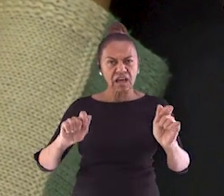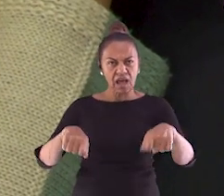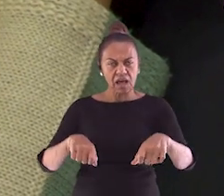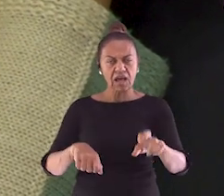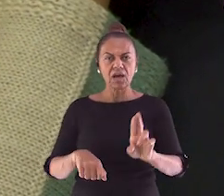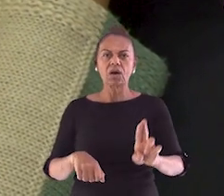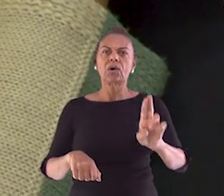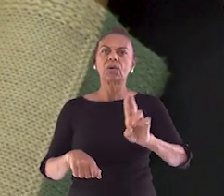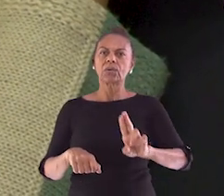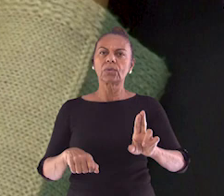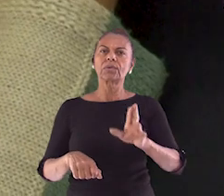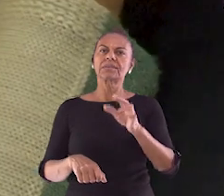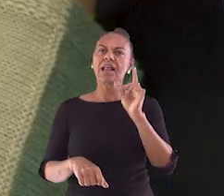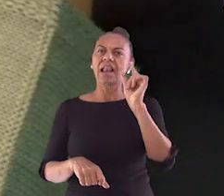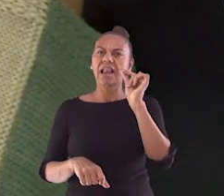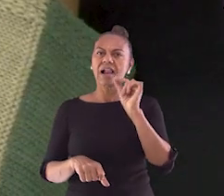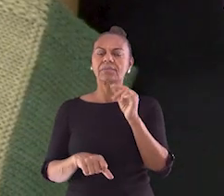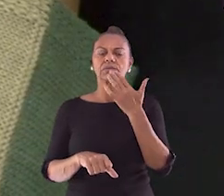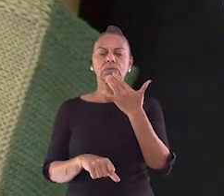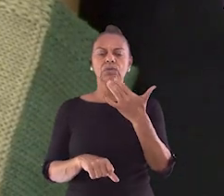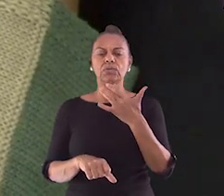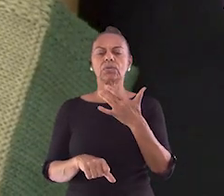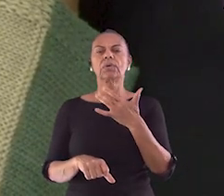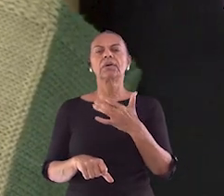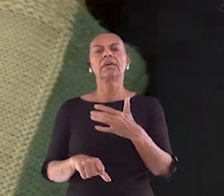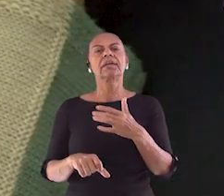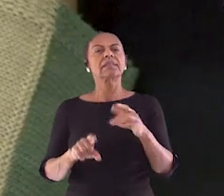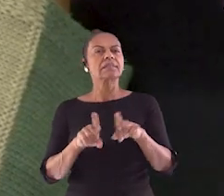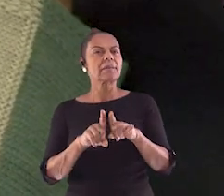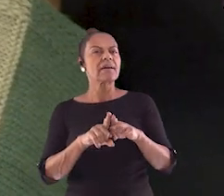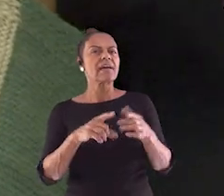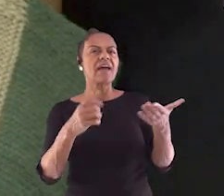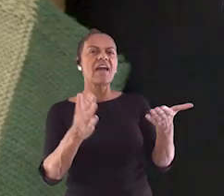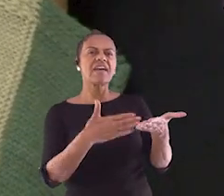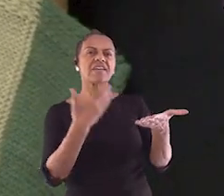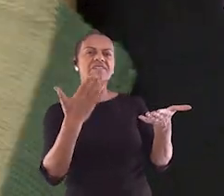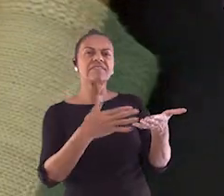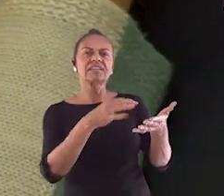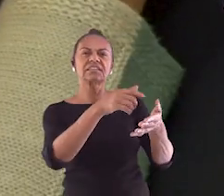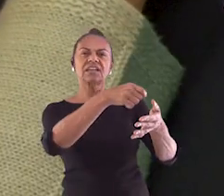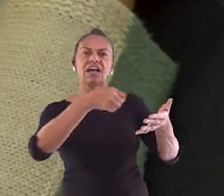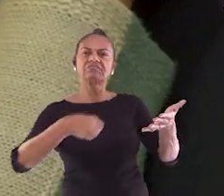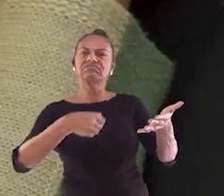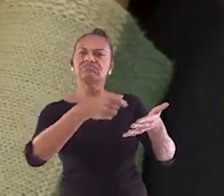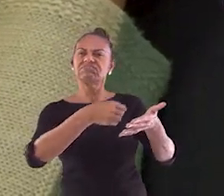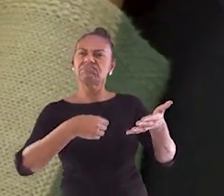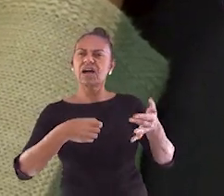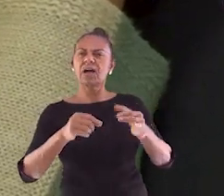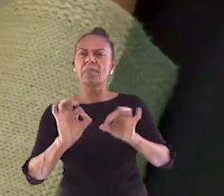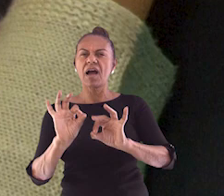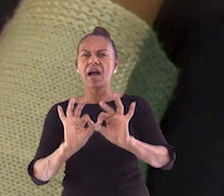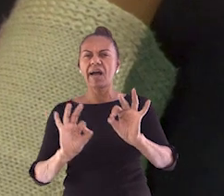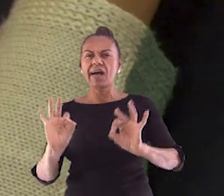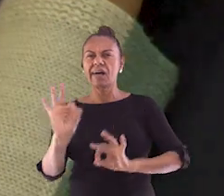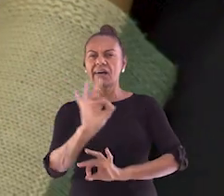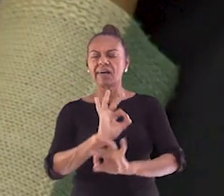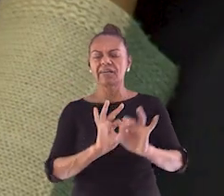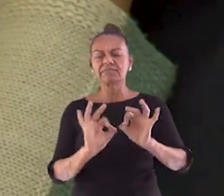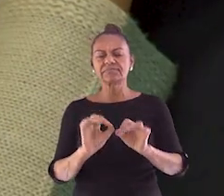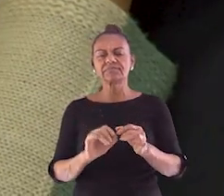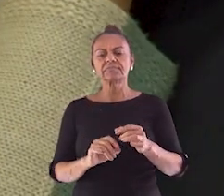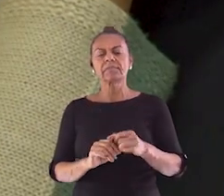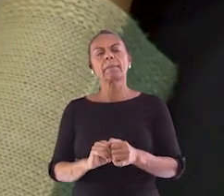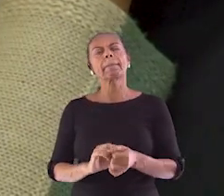Ah, interessante é usar também recorte de revista ou também desenhar, neste caso eu vou estar escrevendo. E a